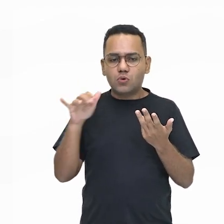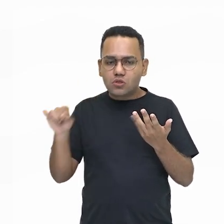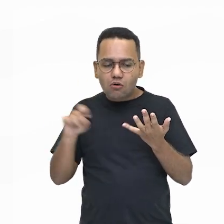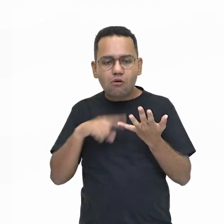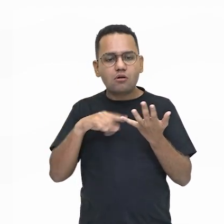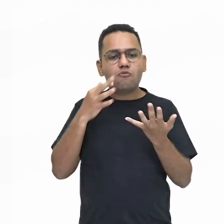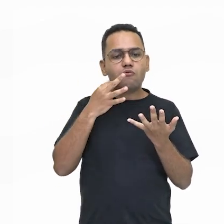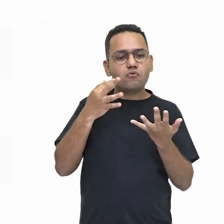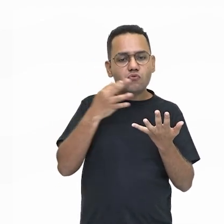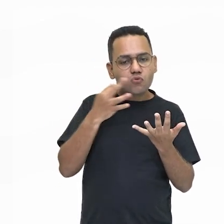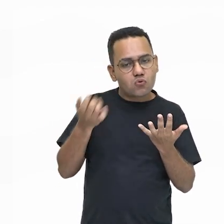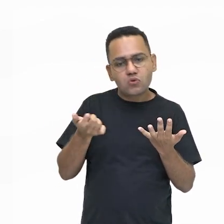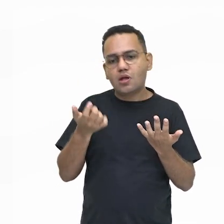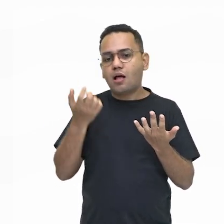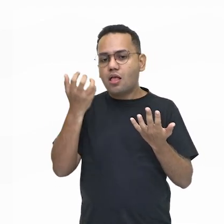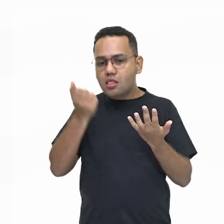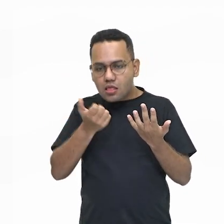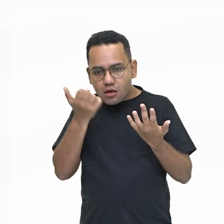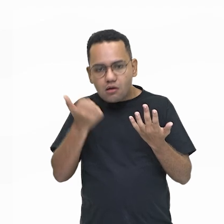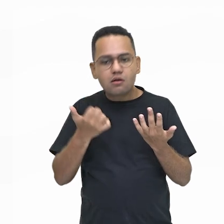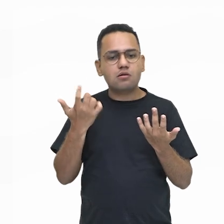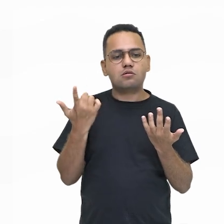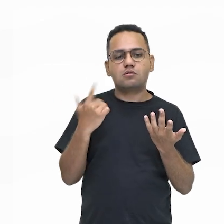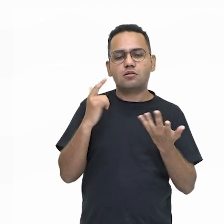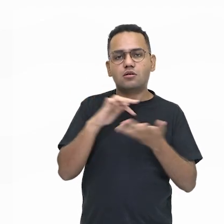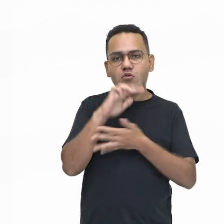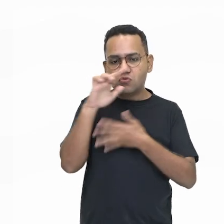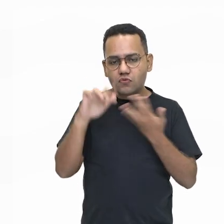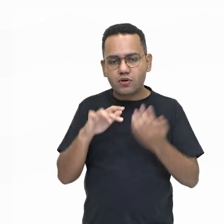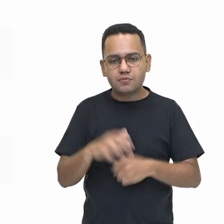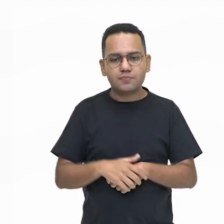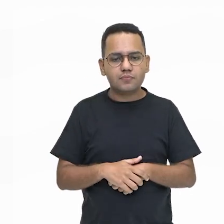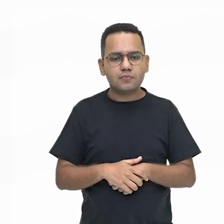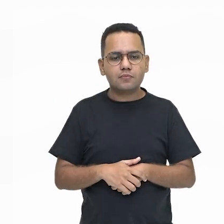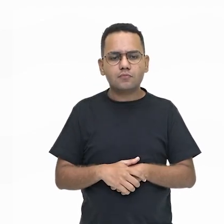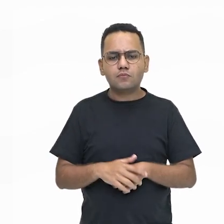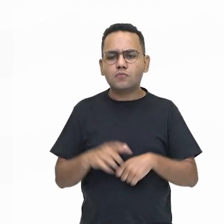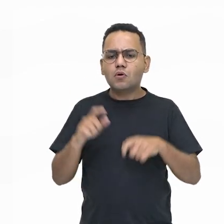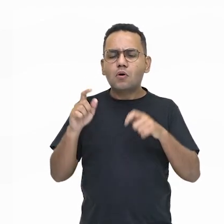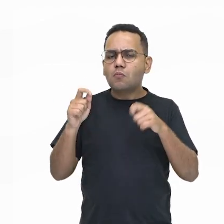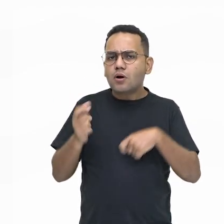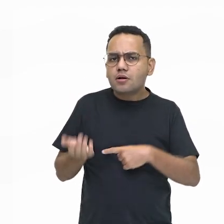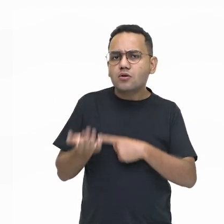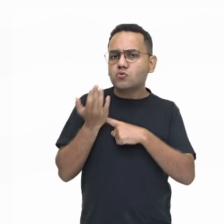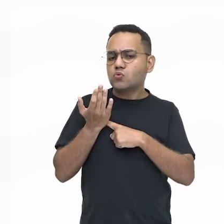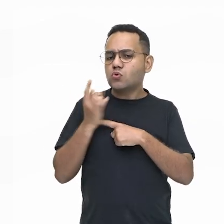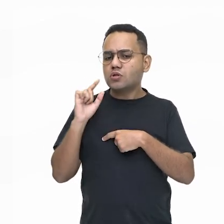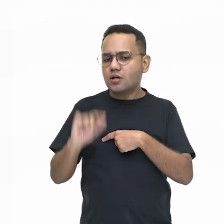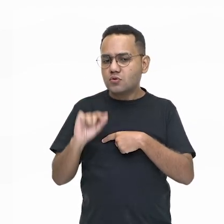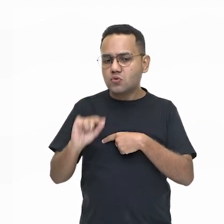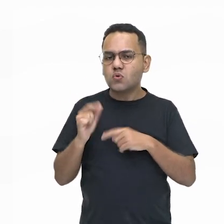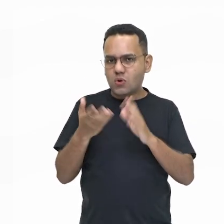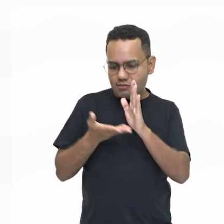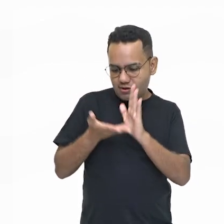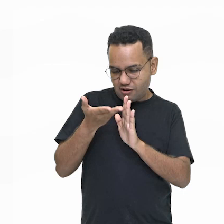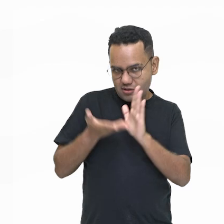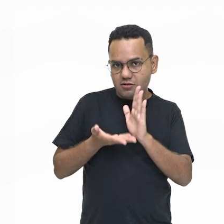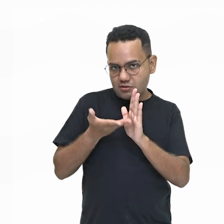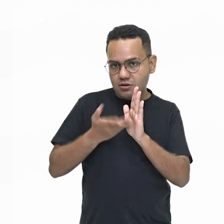e grãos integrais, o que favorece a redução do índice glicêmico das